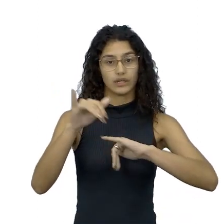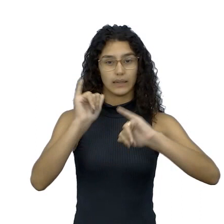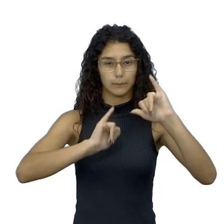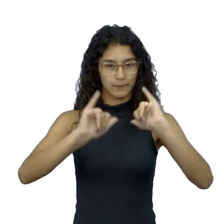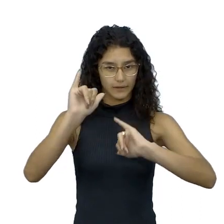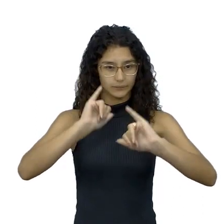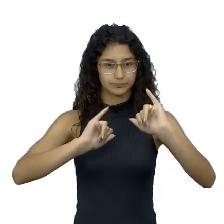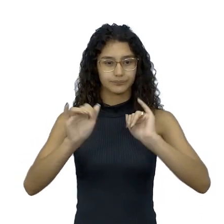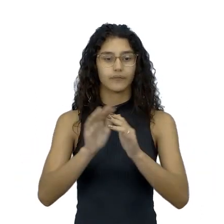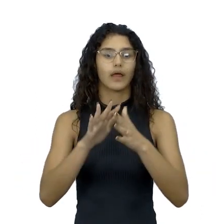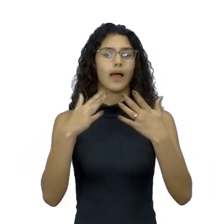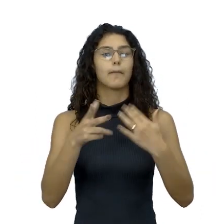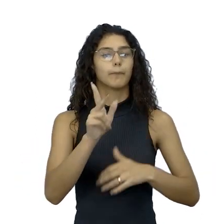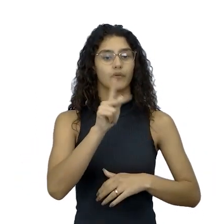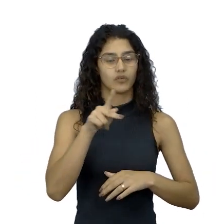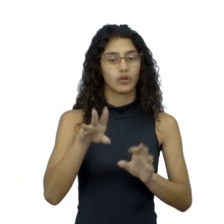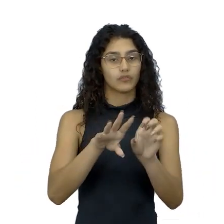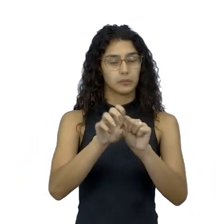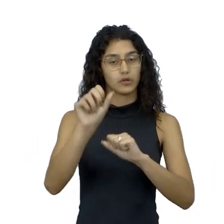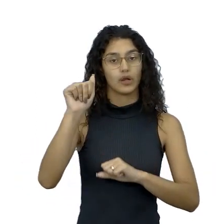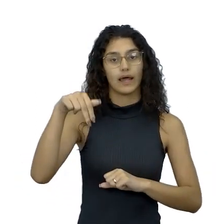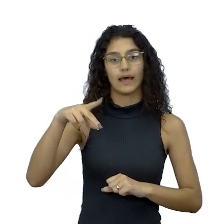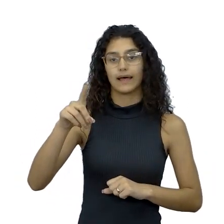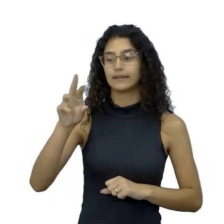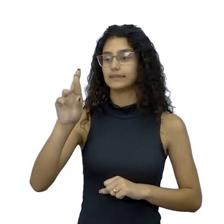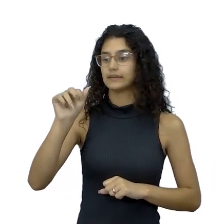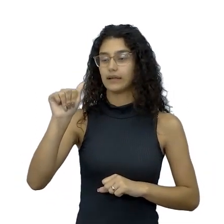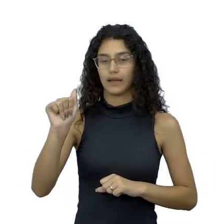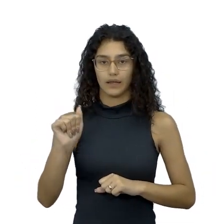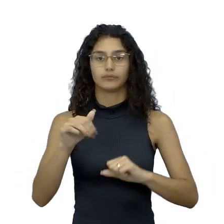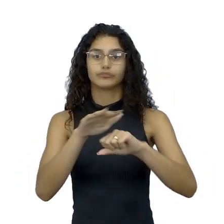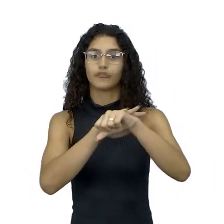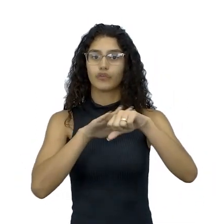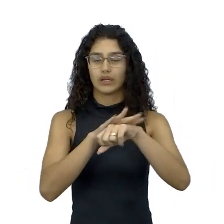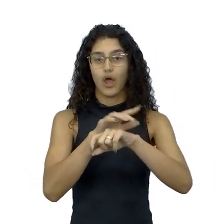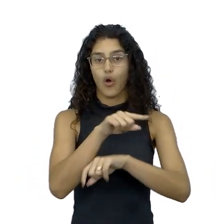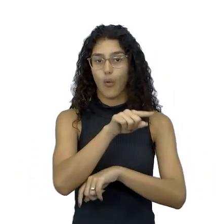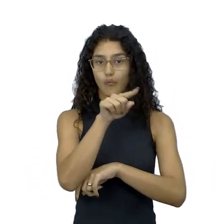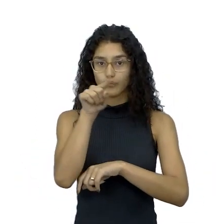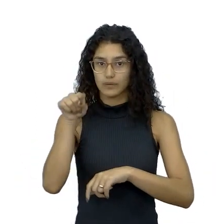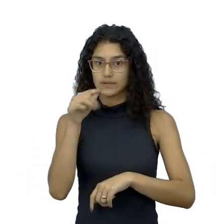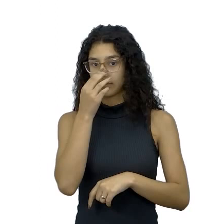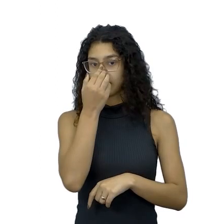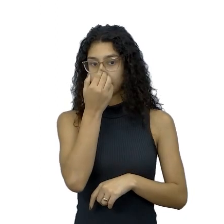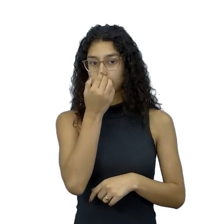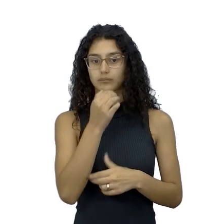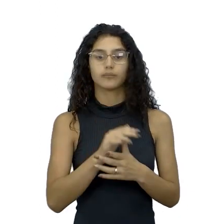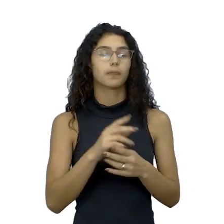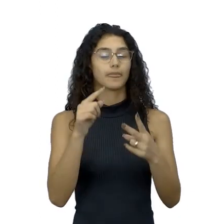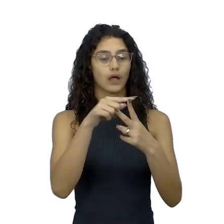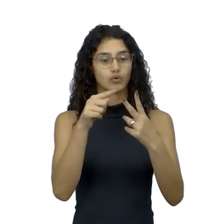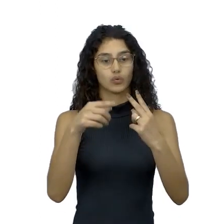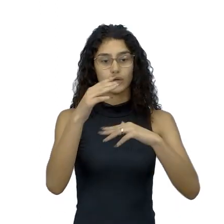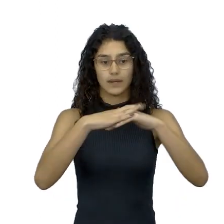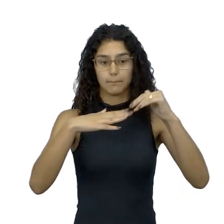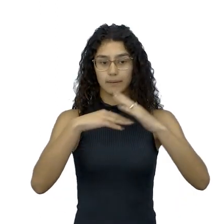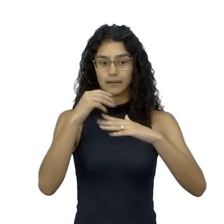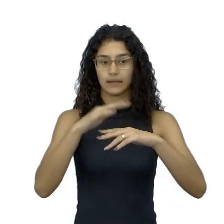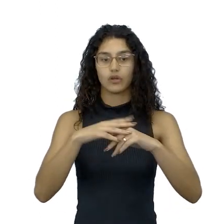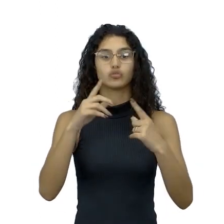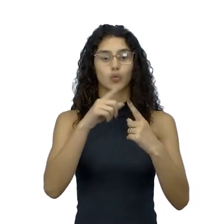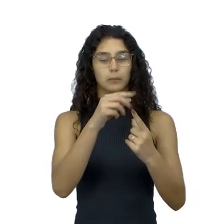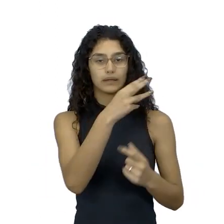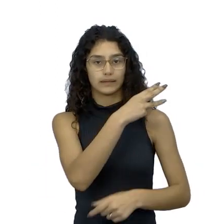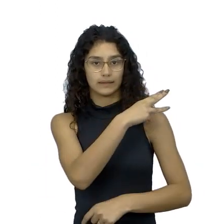Então, a professora, né, formadora Andréa, ela vai discutir com vocês essas duas habilidades, uma da